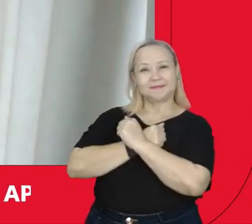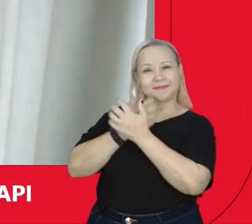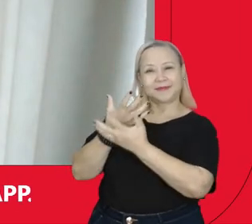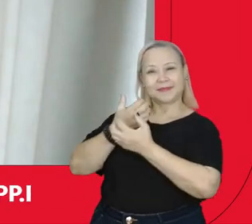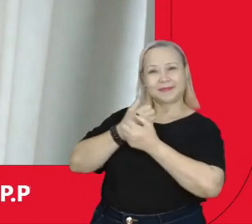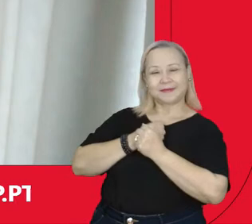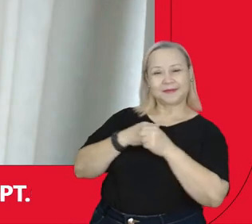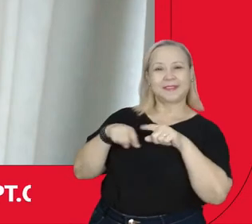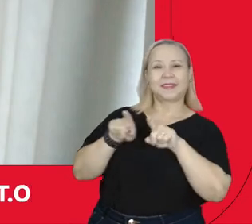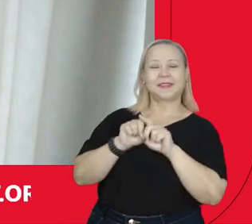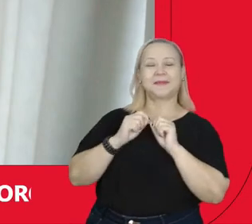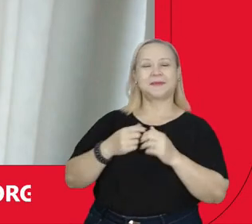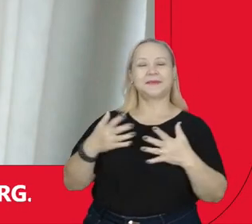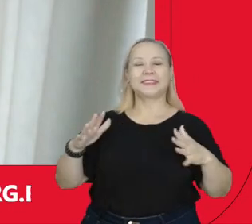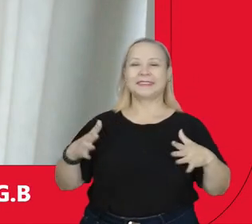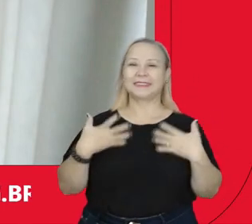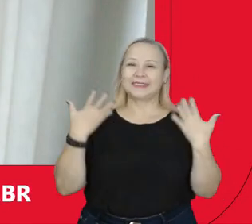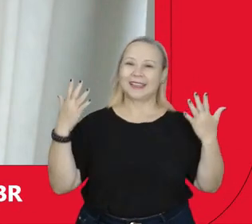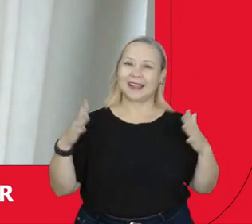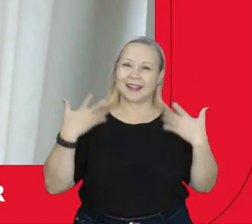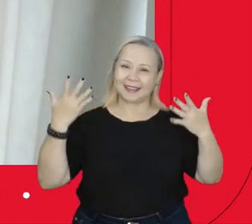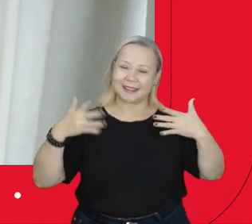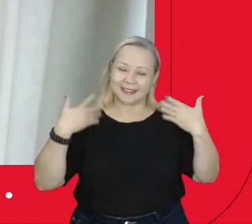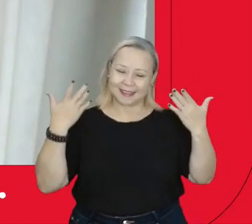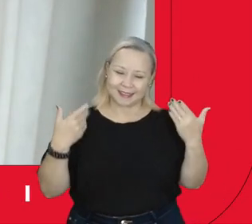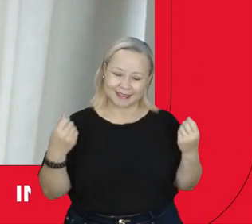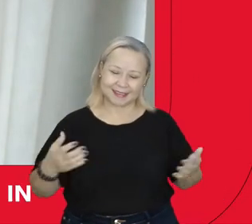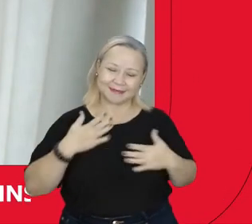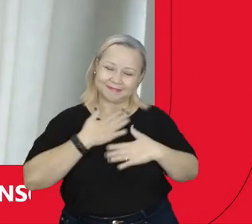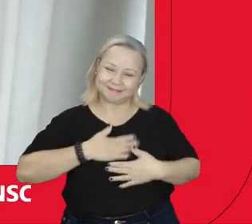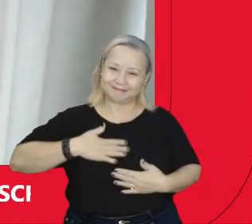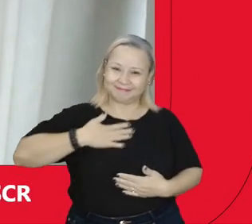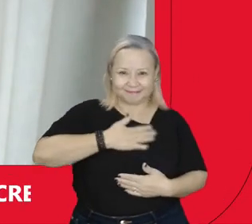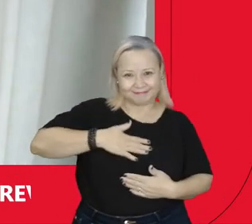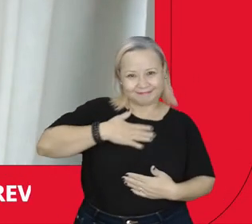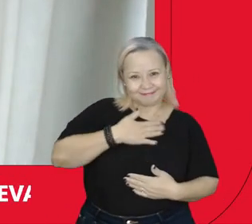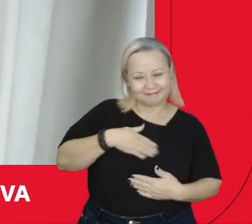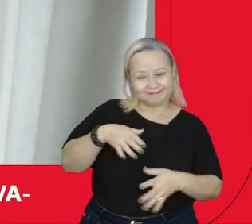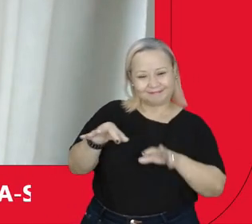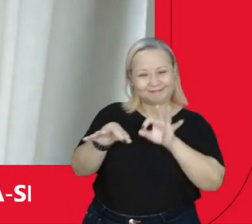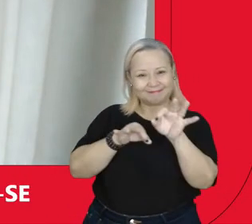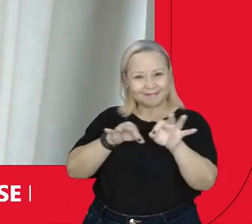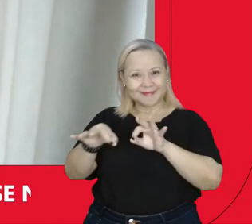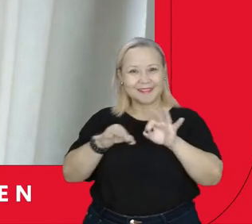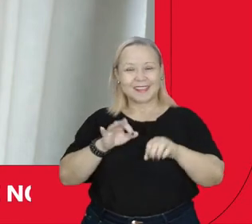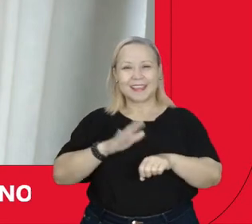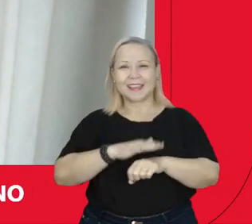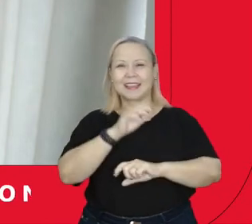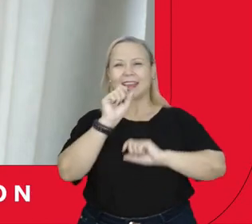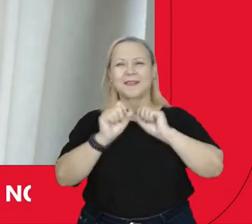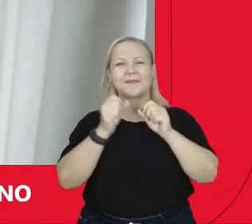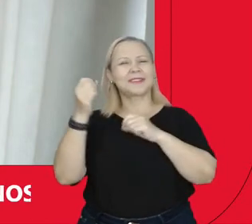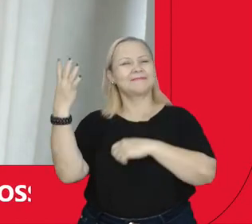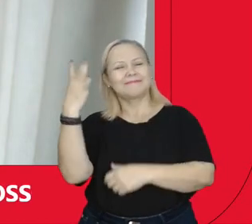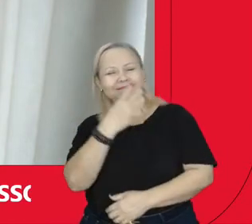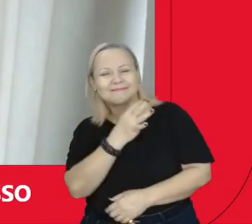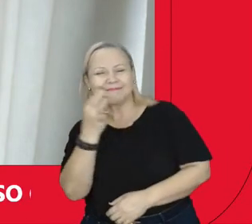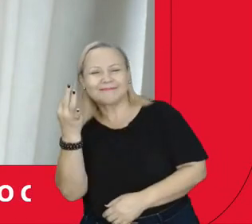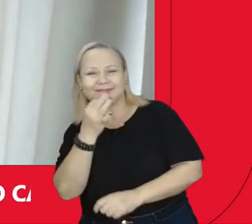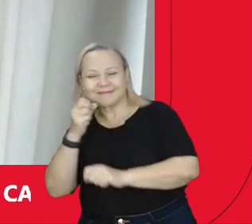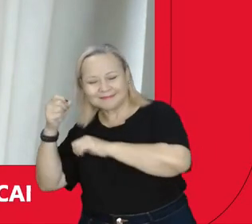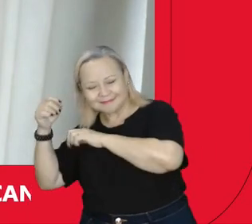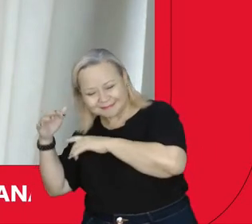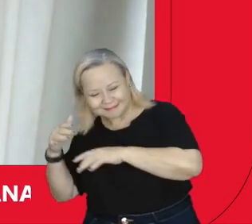também, com toda alegria, com muita satisfação. Estamos montando a mais linda caminhada que já fizemos aqui